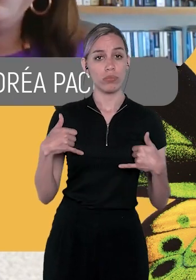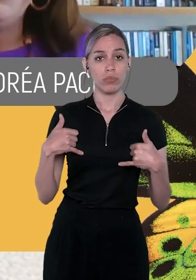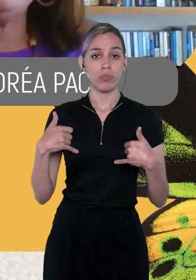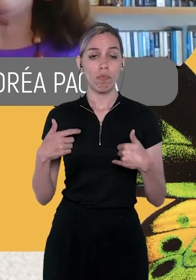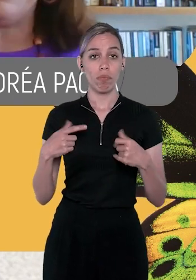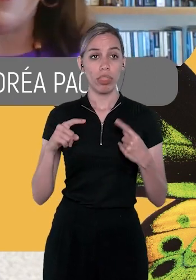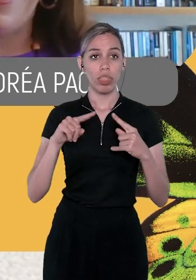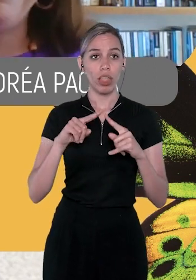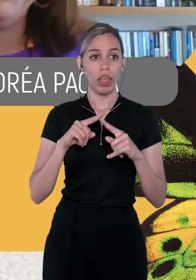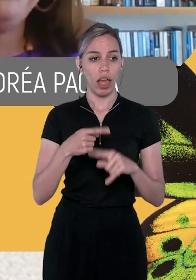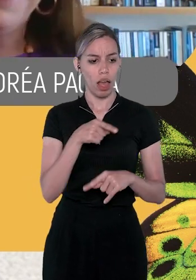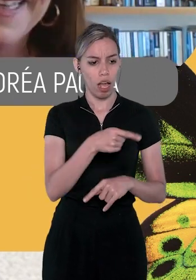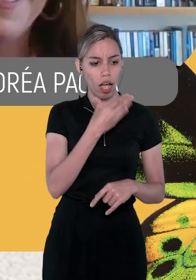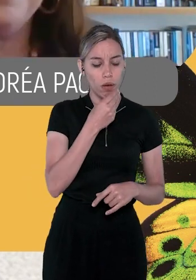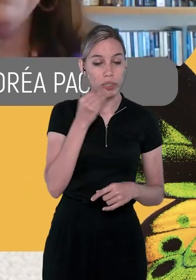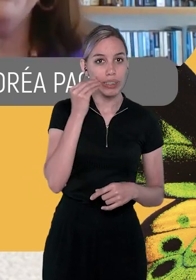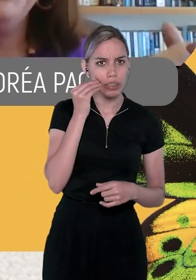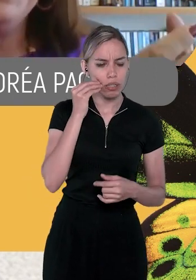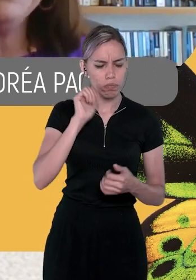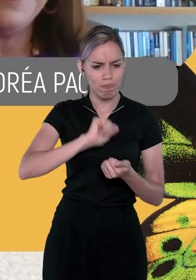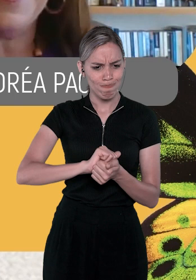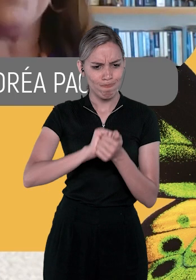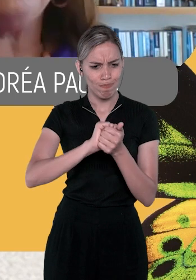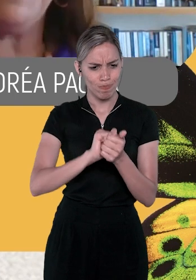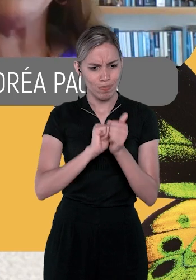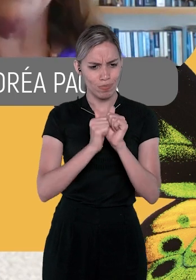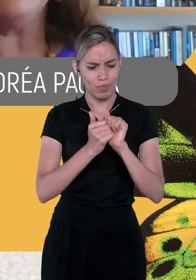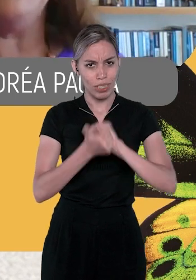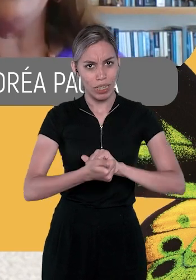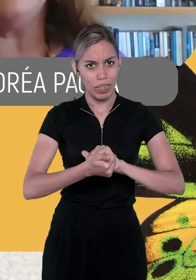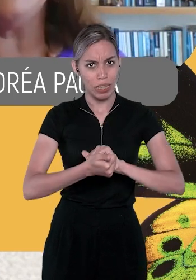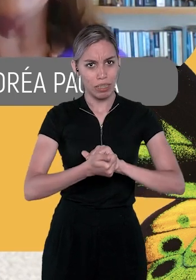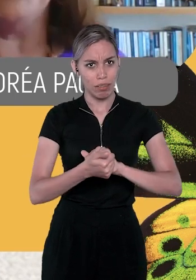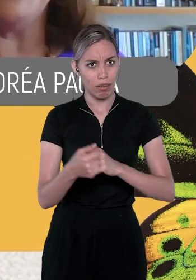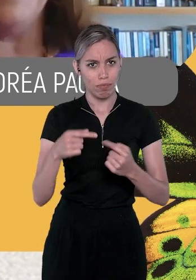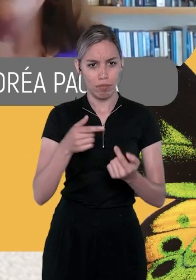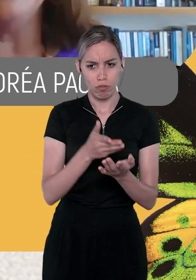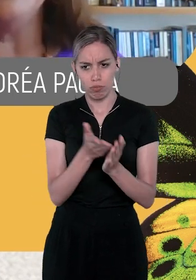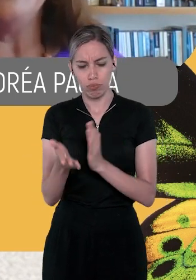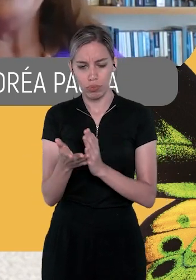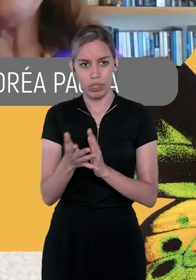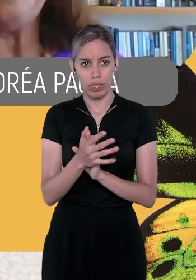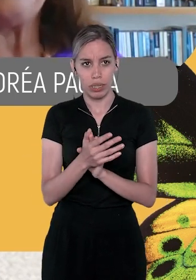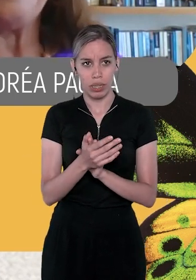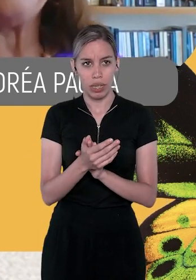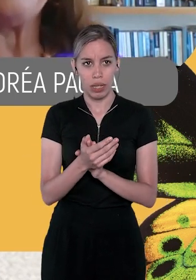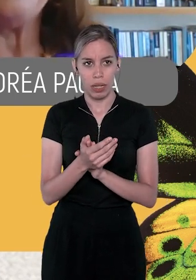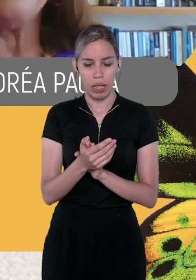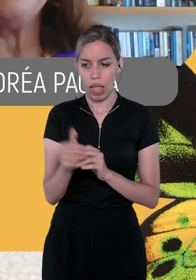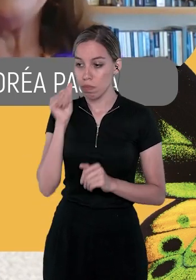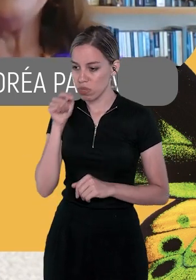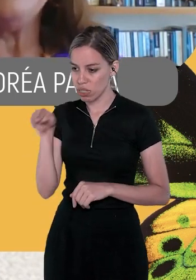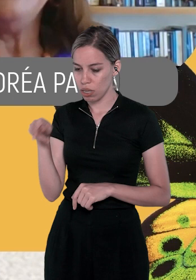tentando acertar para não perder a mão da compreensão que ele tem da desigualdade. E ela olha para ele e diz assim: